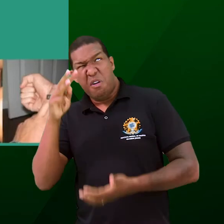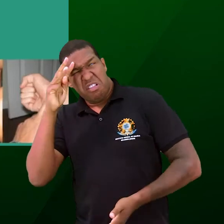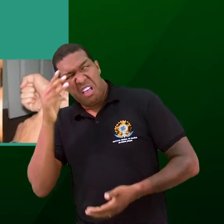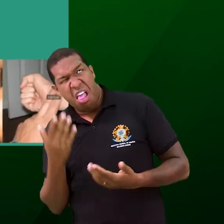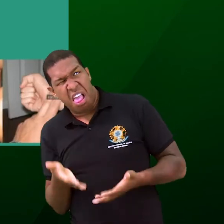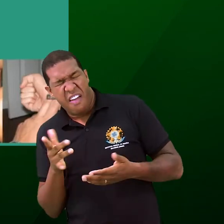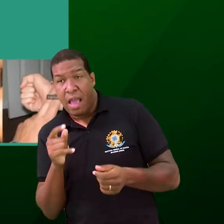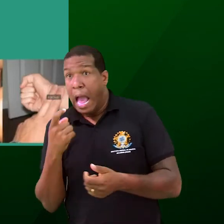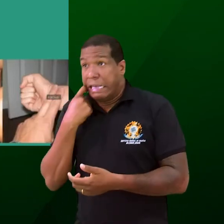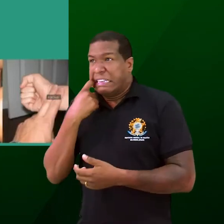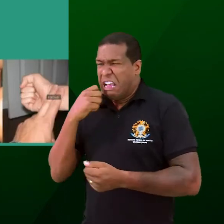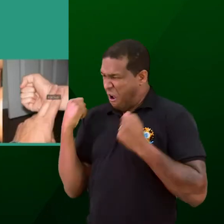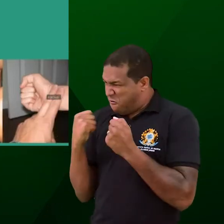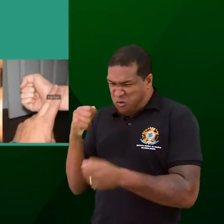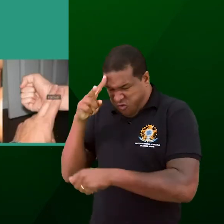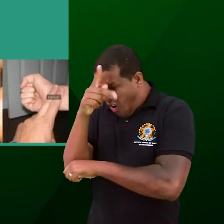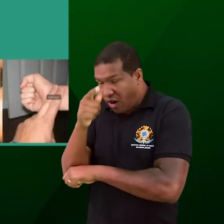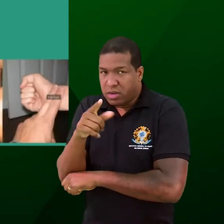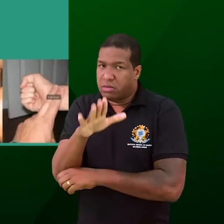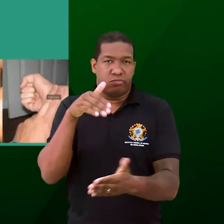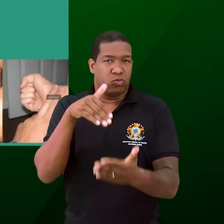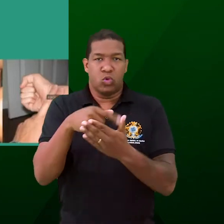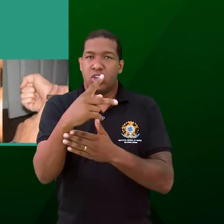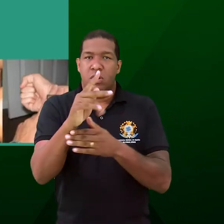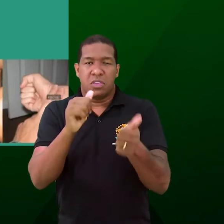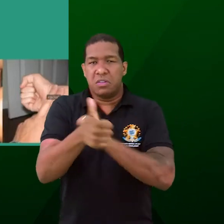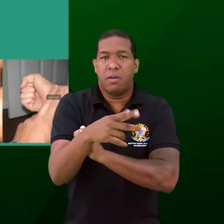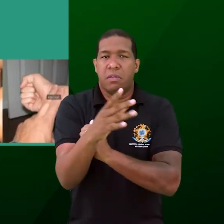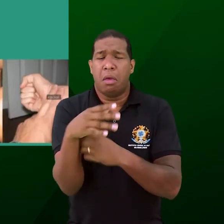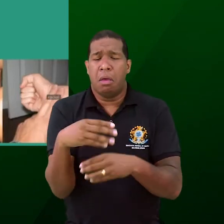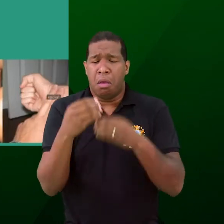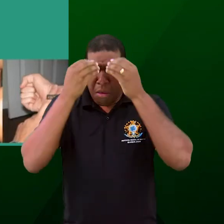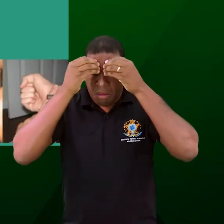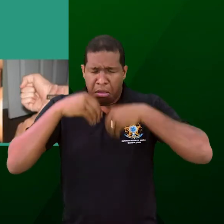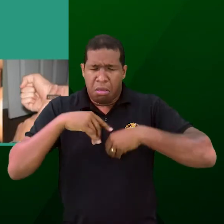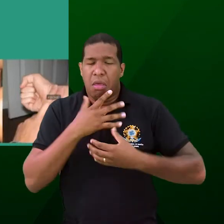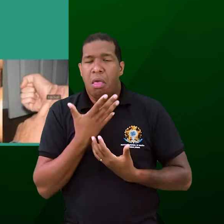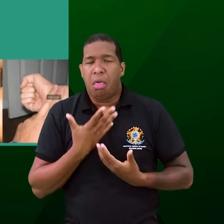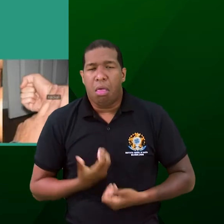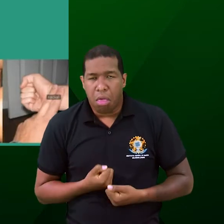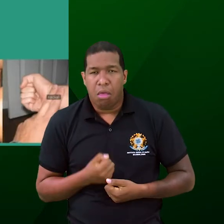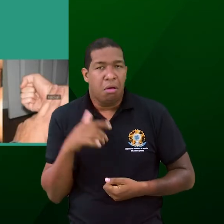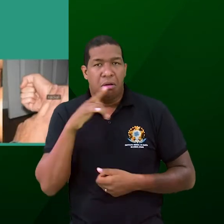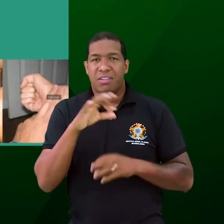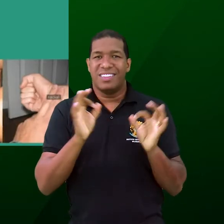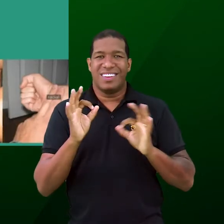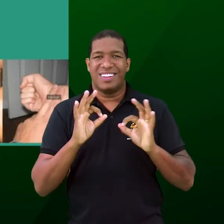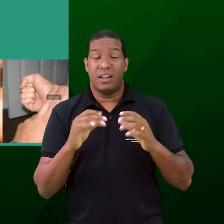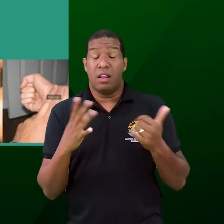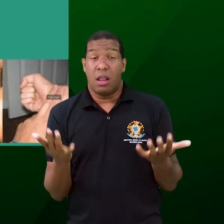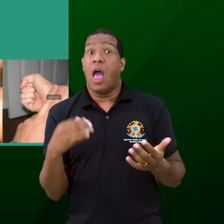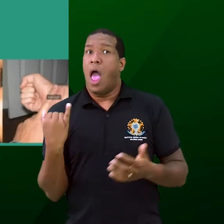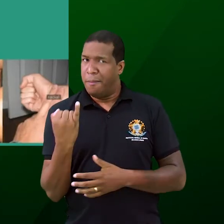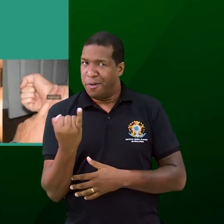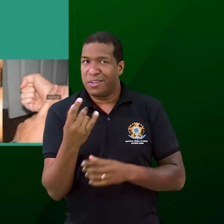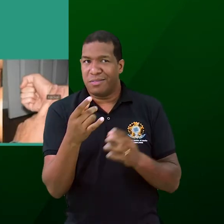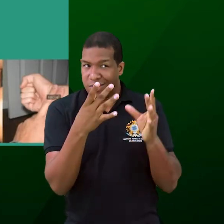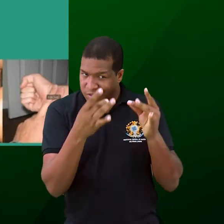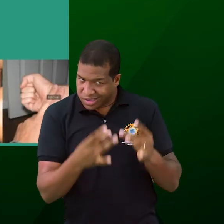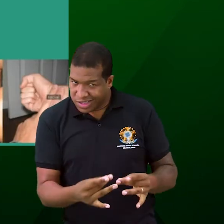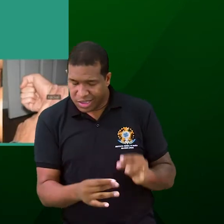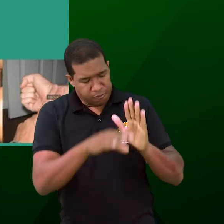no aspecto de corrida, a gente vai ter que cuidar mais do aspecto técnico da modalidade. Posição do pé, né, cuidados